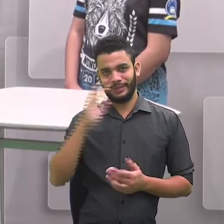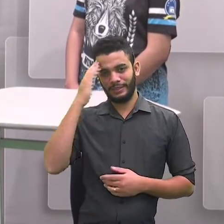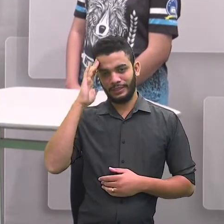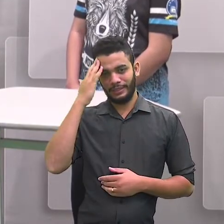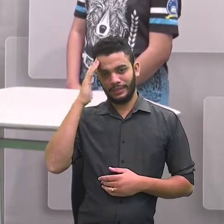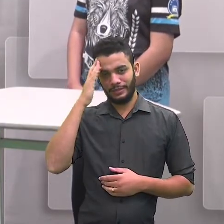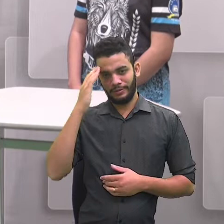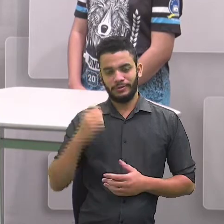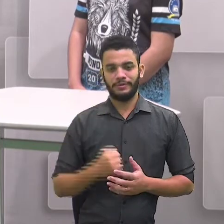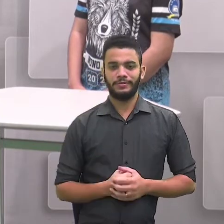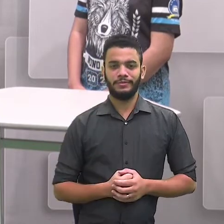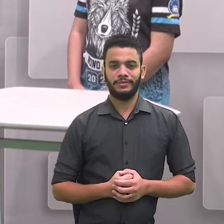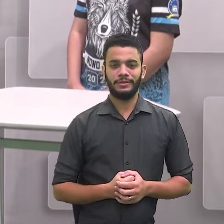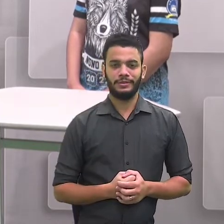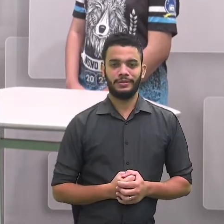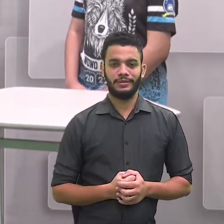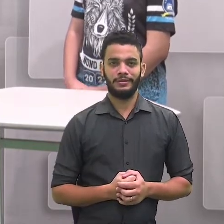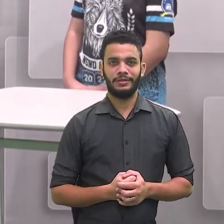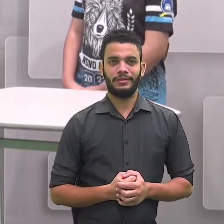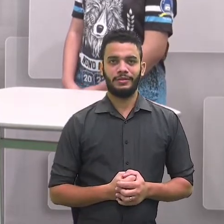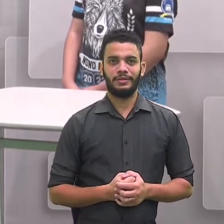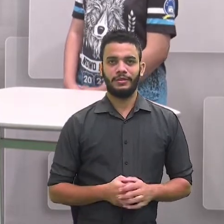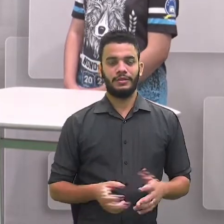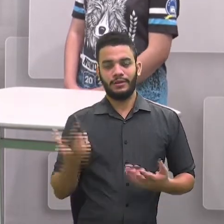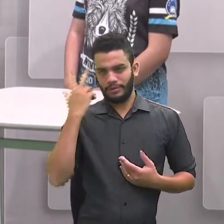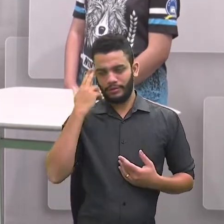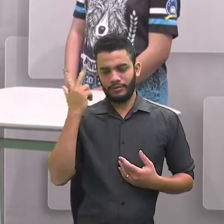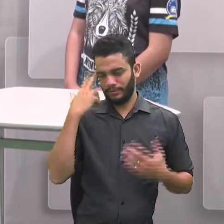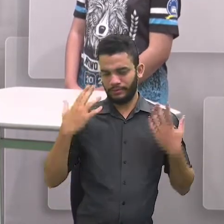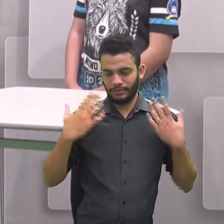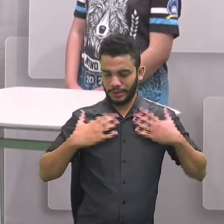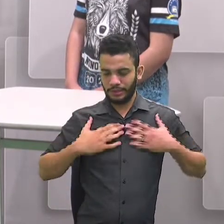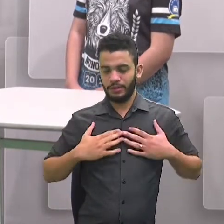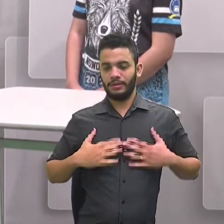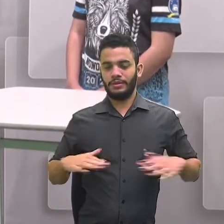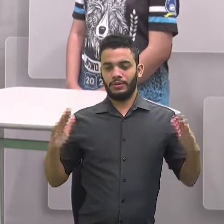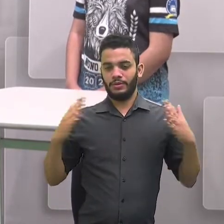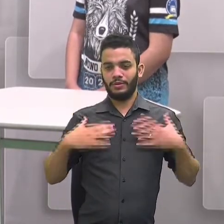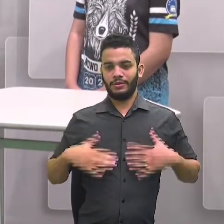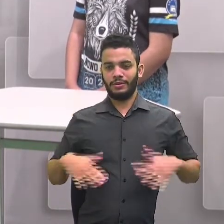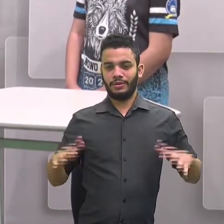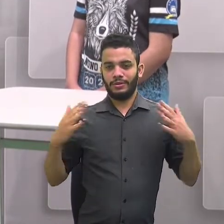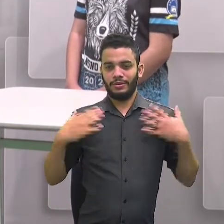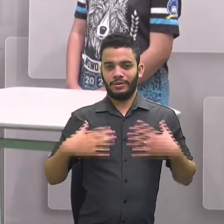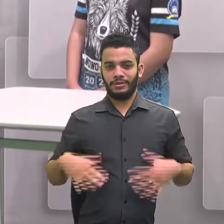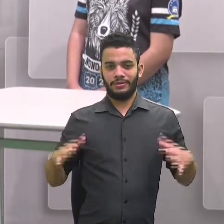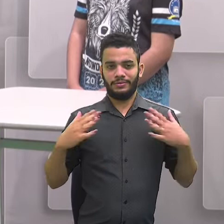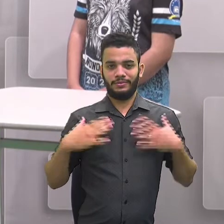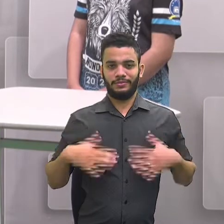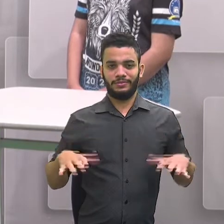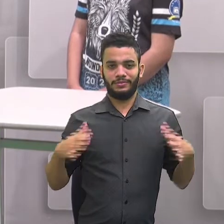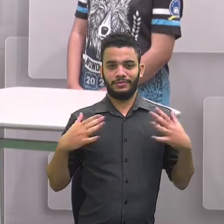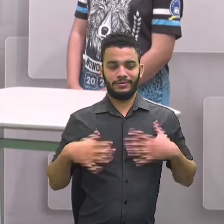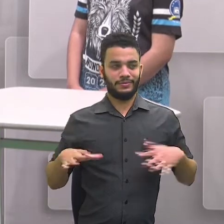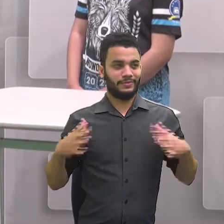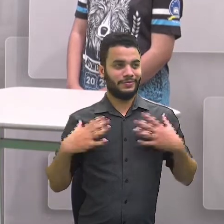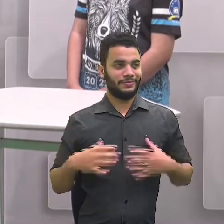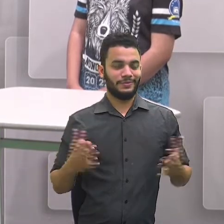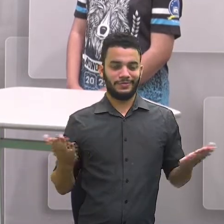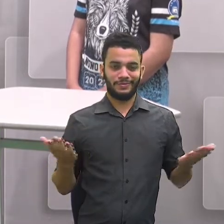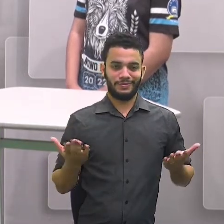Mas, esquenta, vamos prosseguir. Que é isso, meu filho? Calma.